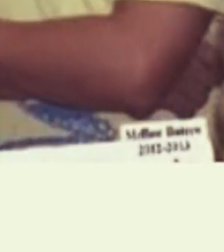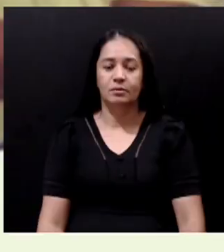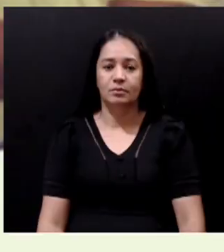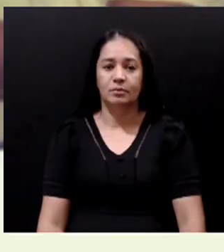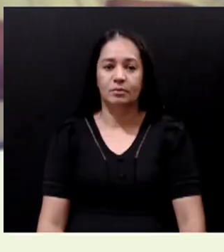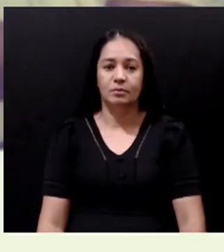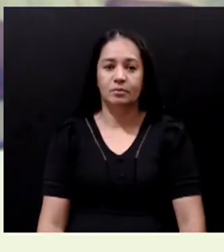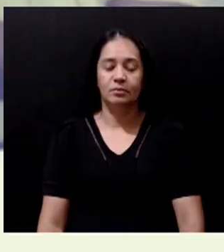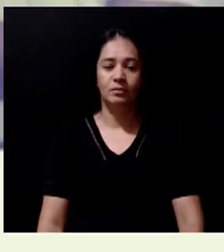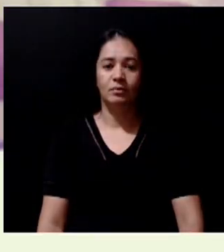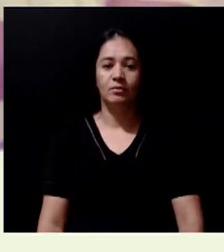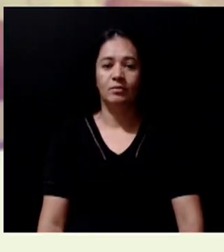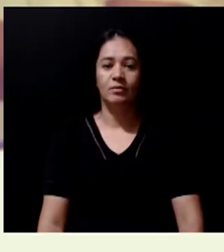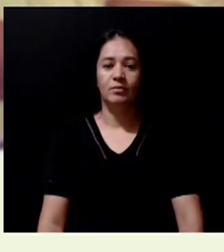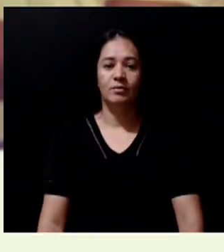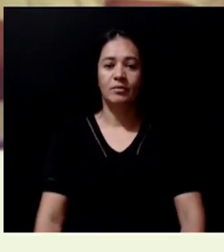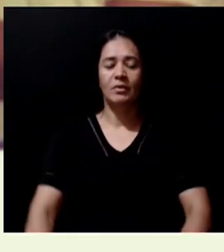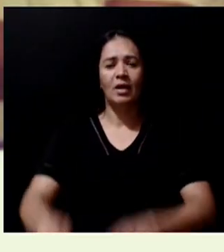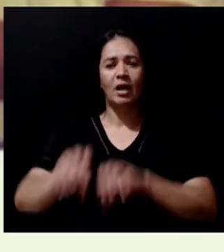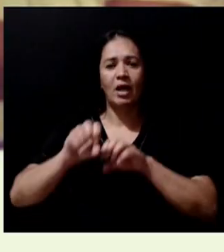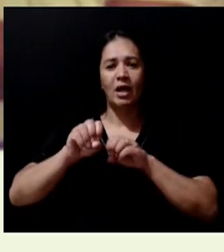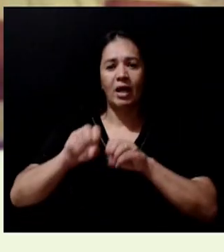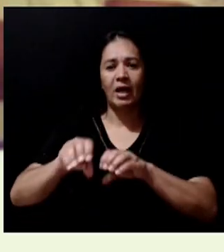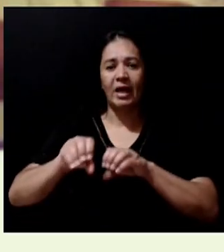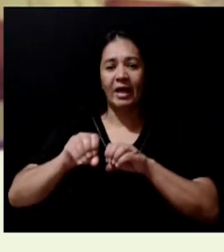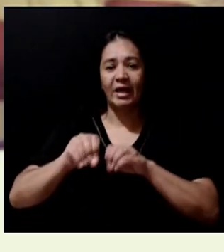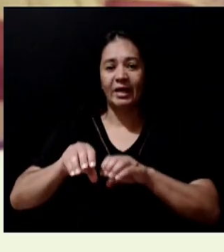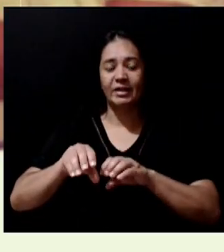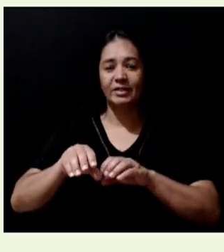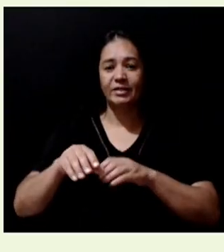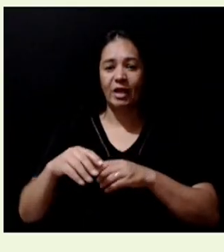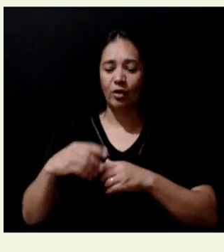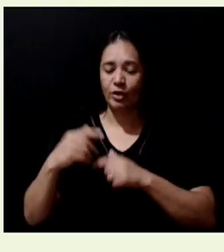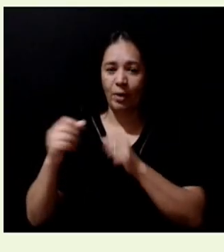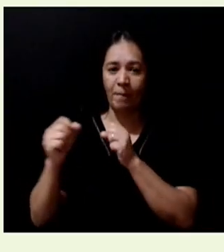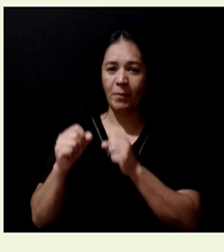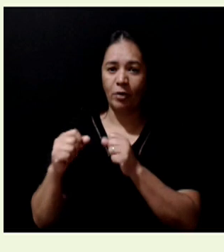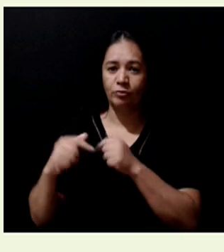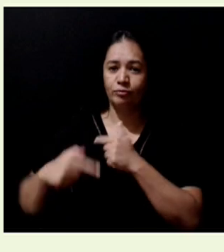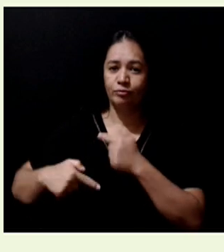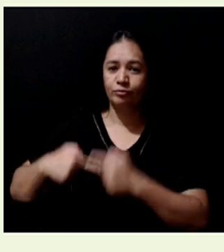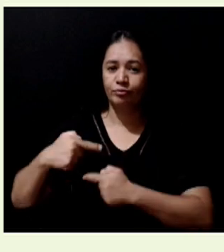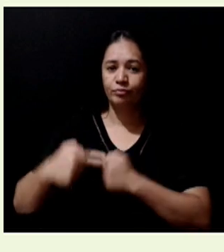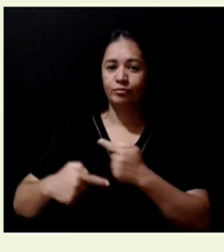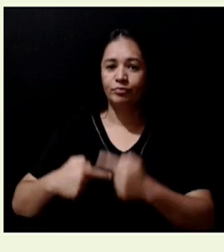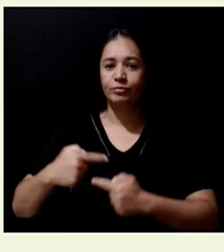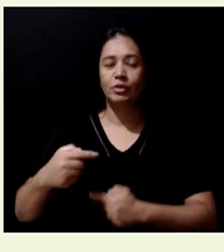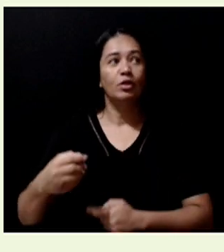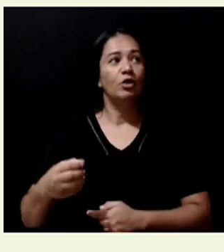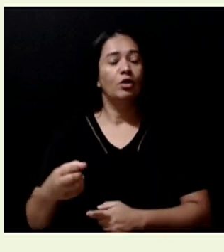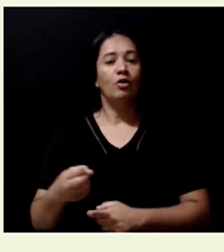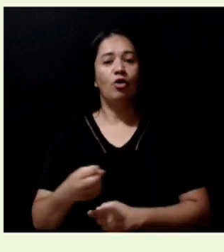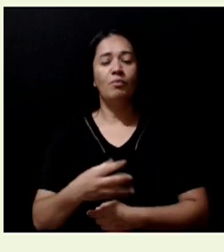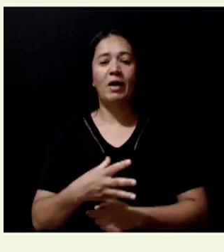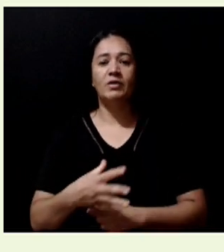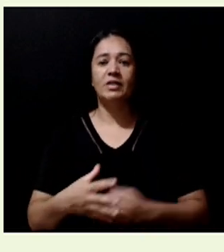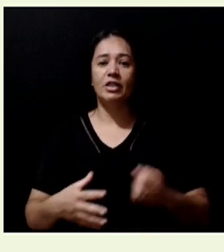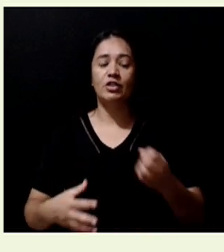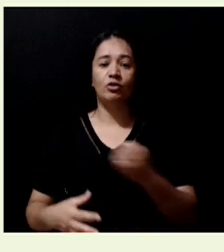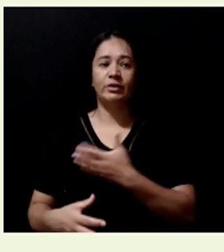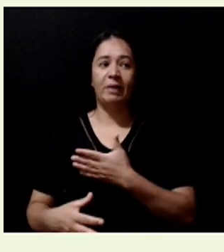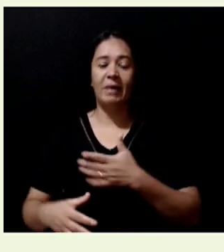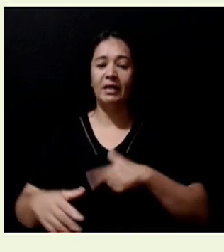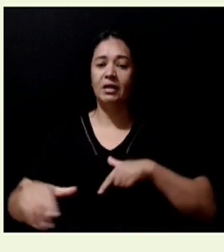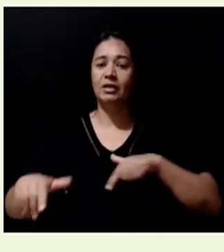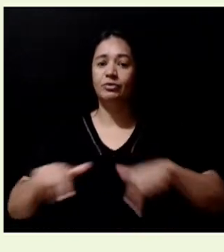Ensinar o negócio que pode passar de pai para filho, ter um novo modo de gerenciar, envolver a família e